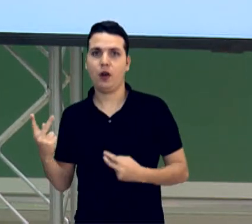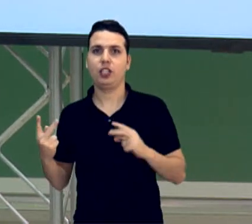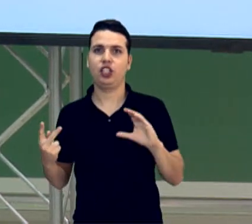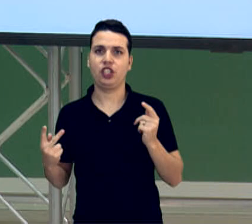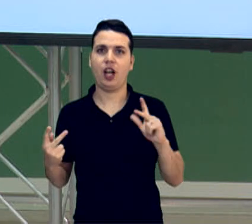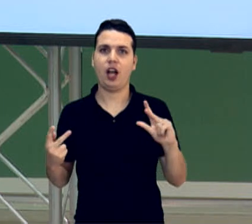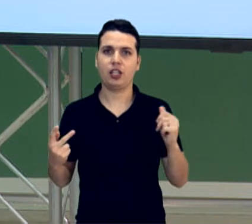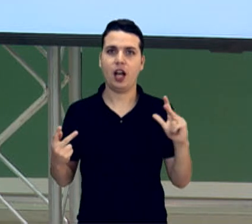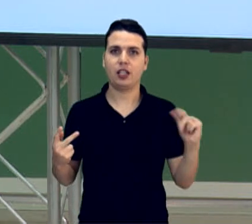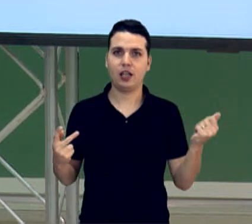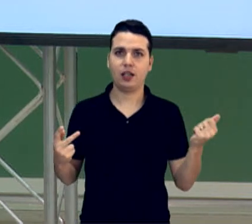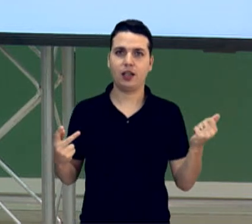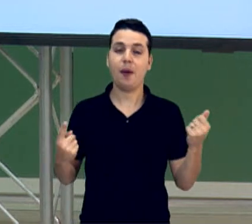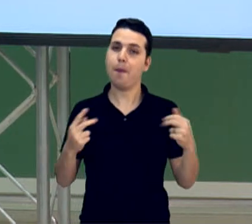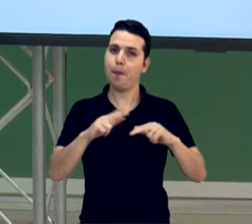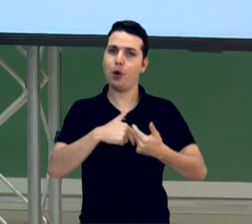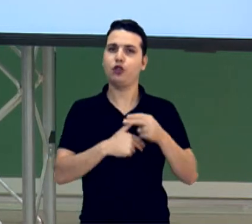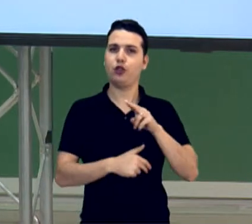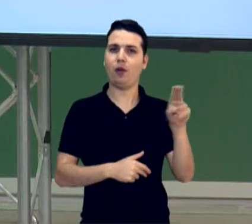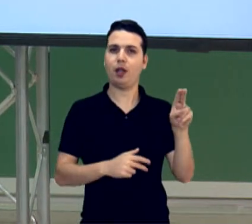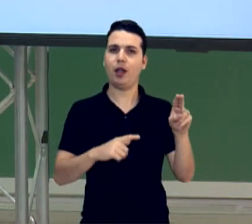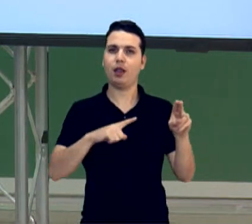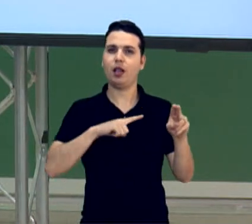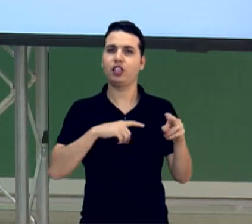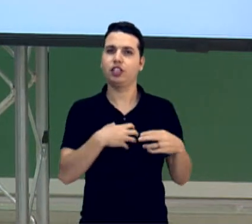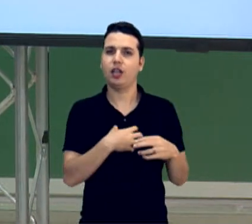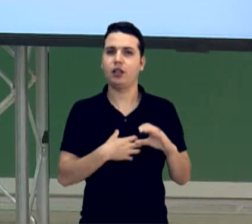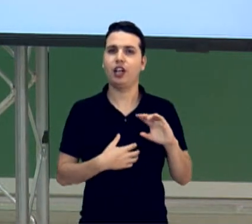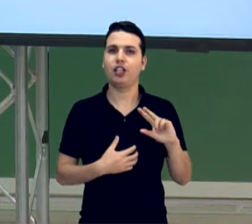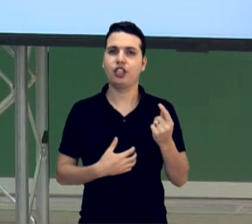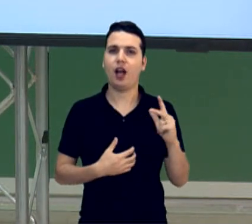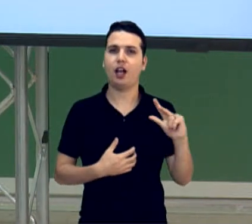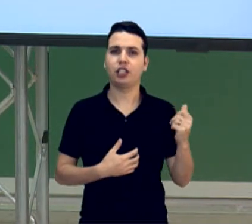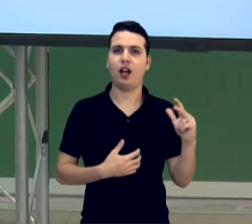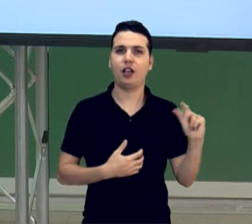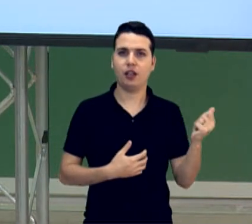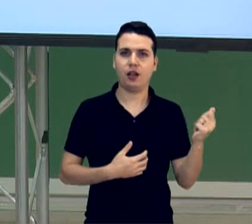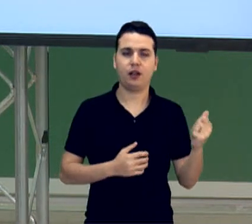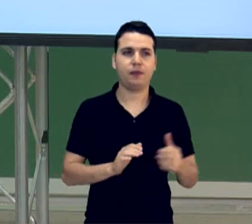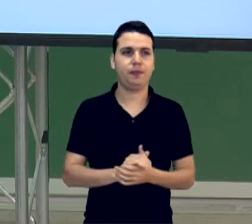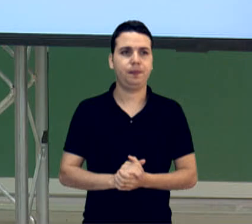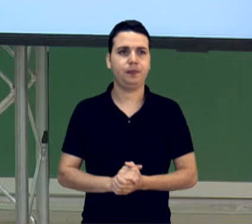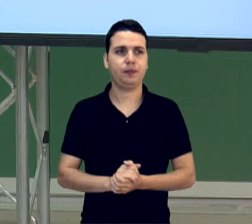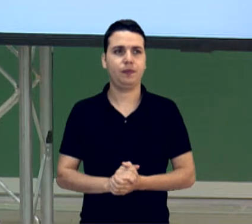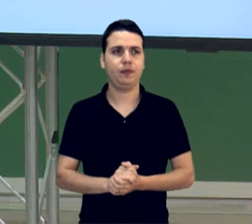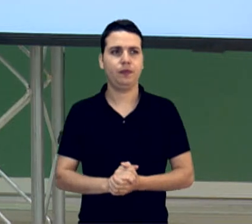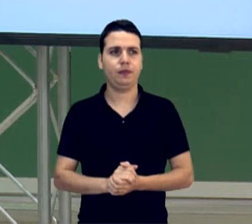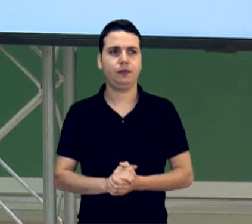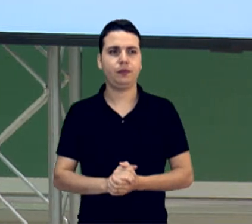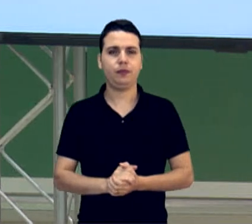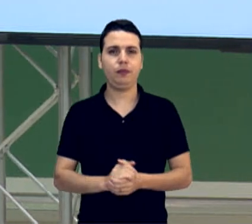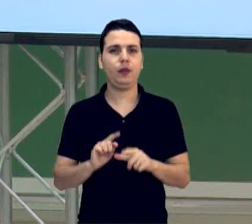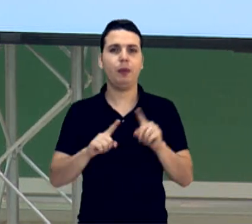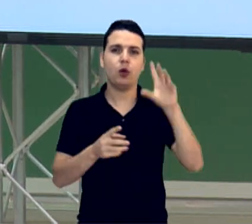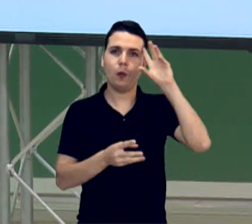vem o nome, né? Porque ele tem essa pegadinha do tchá-tchá-tchá. Ah, mas vamos entender na teoria como que isso funciona.